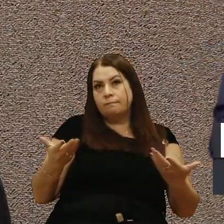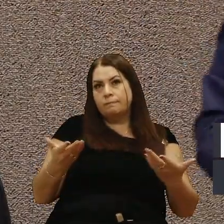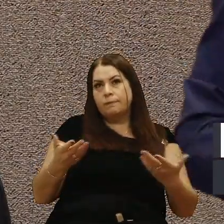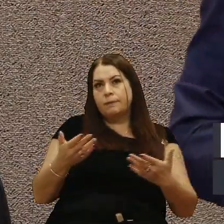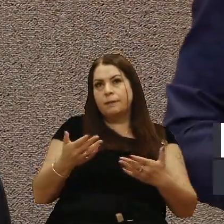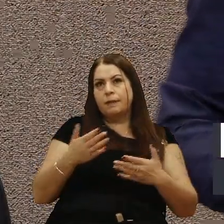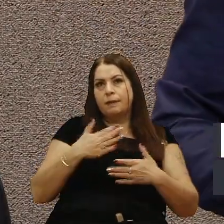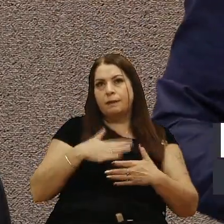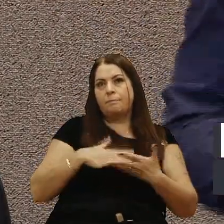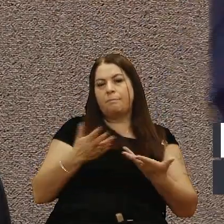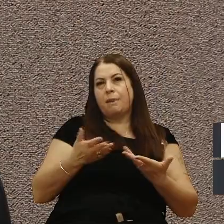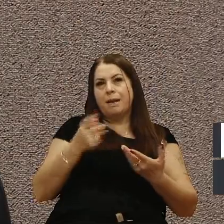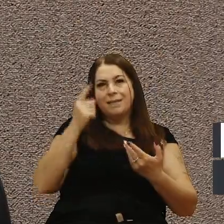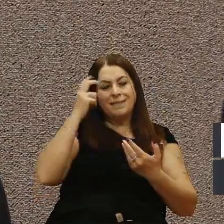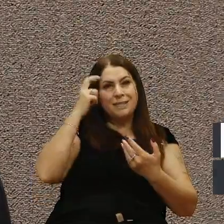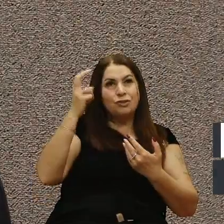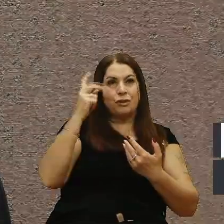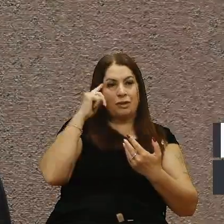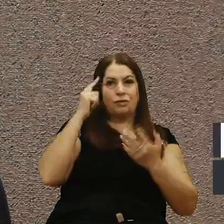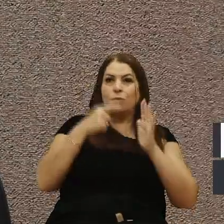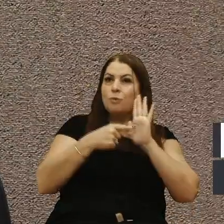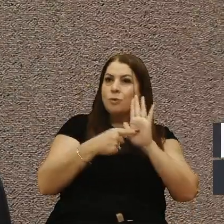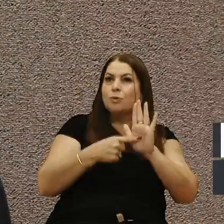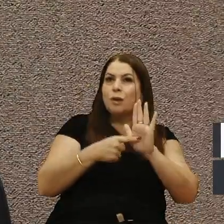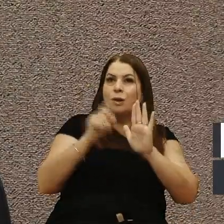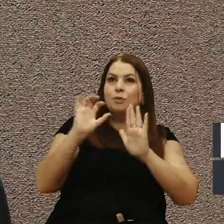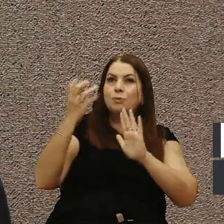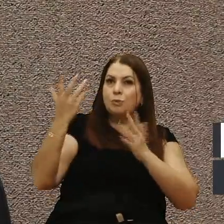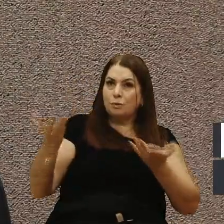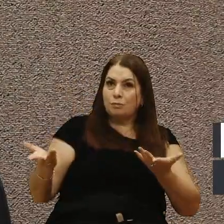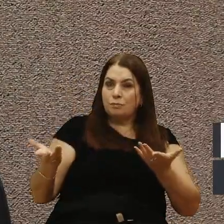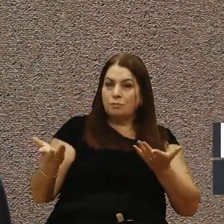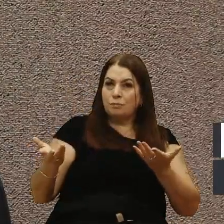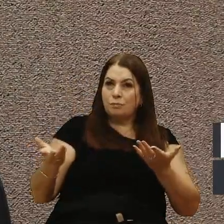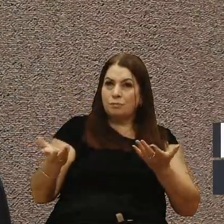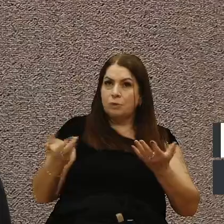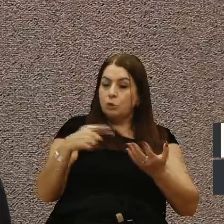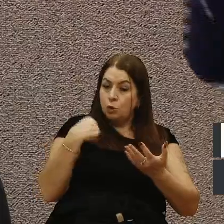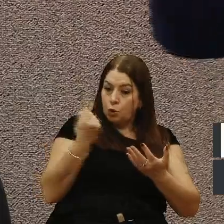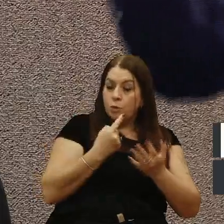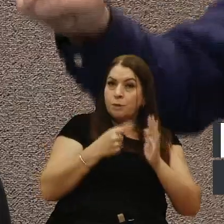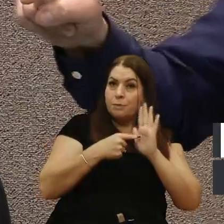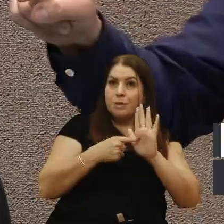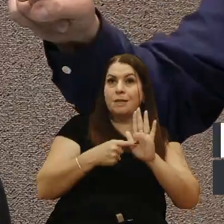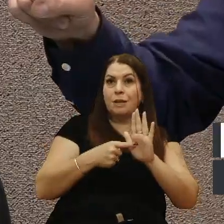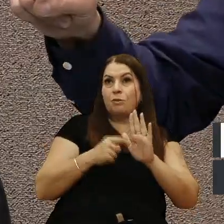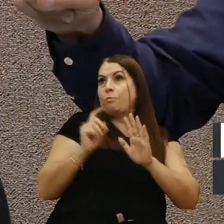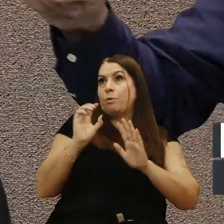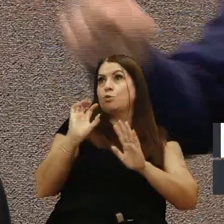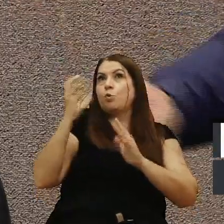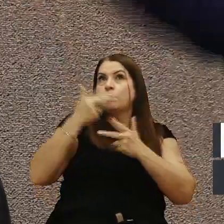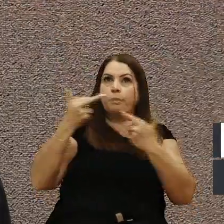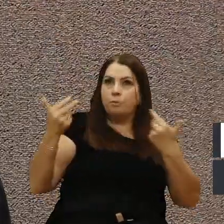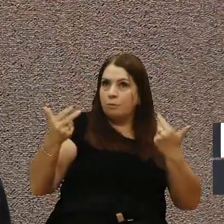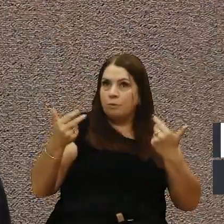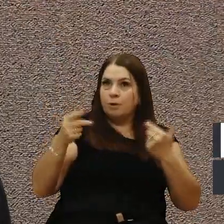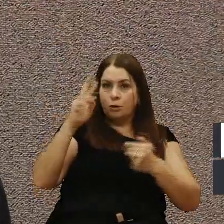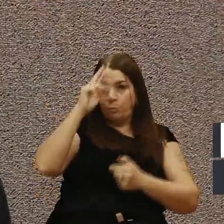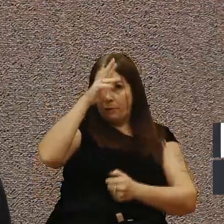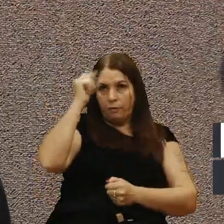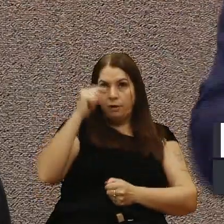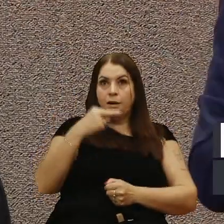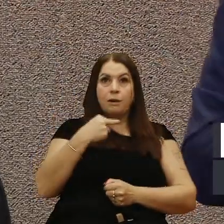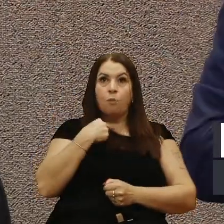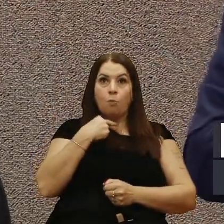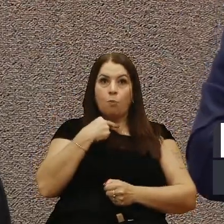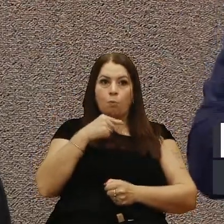pouco mais intelectual. Vamos vir aqui, vamos apresentar a solução. Aí, se nós apresentar a solução e o prefeito não pôr